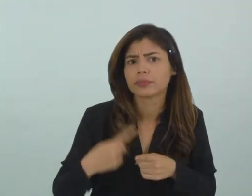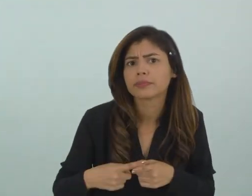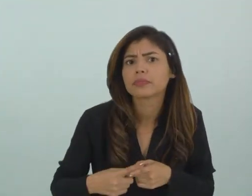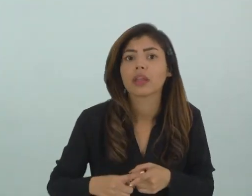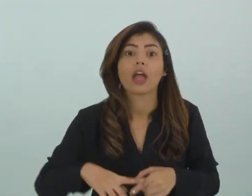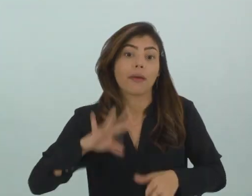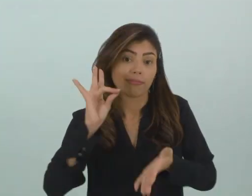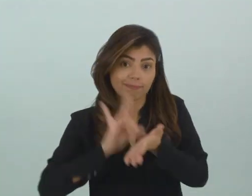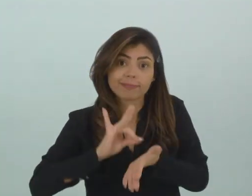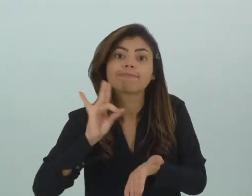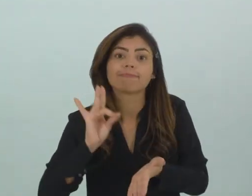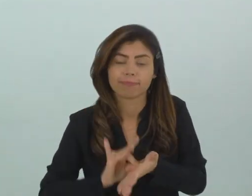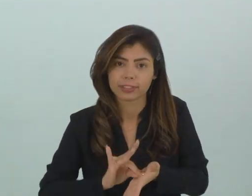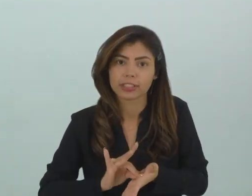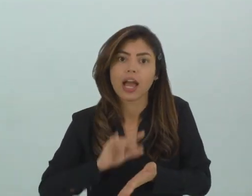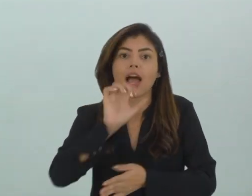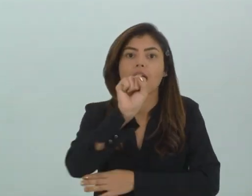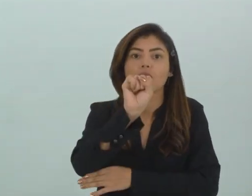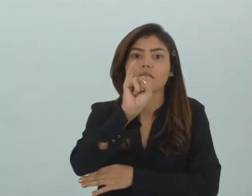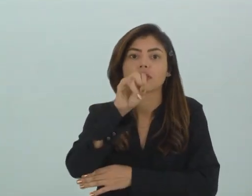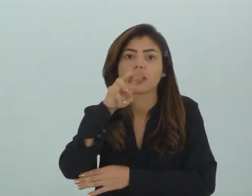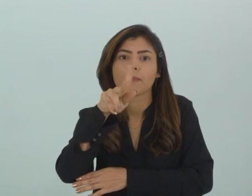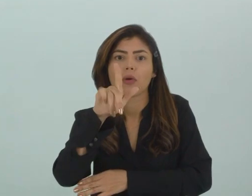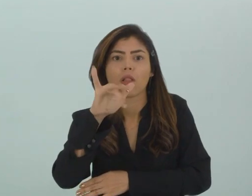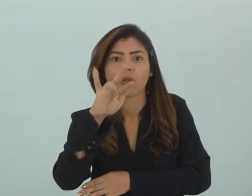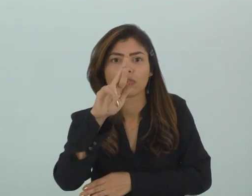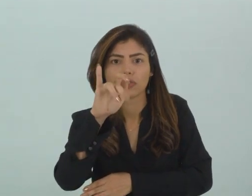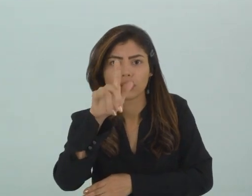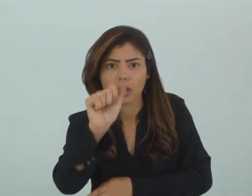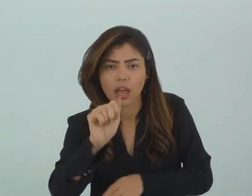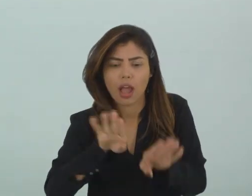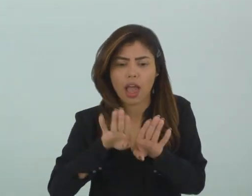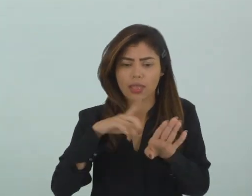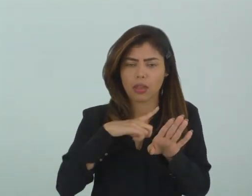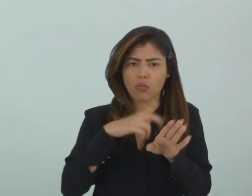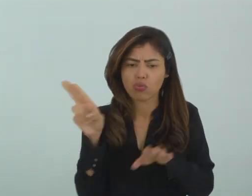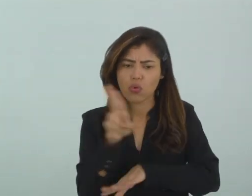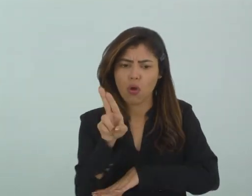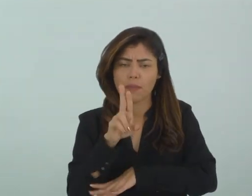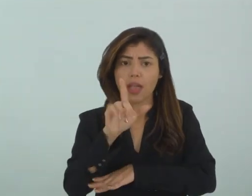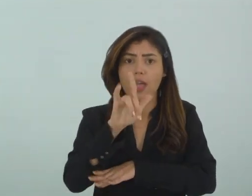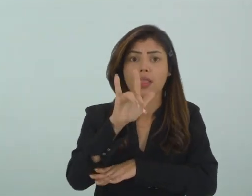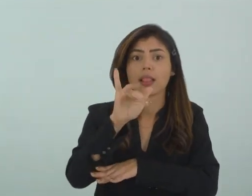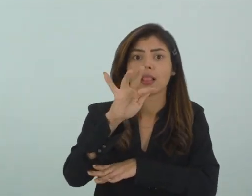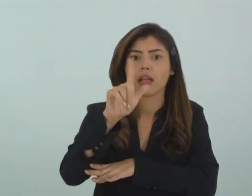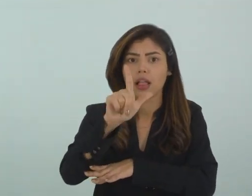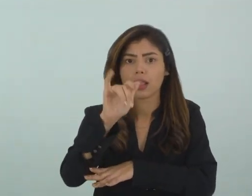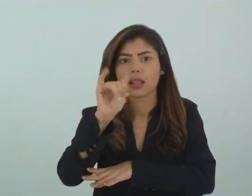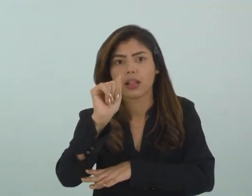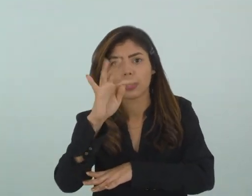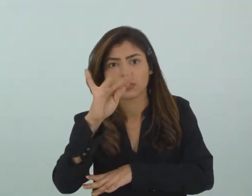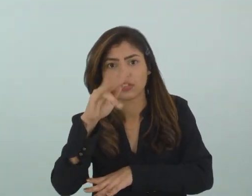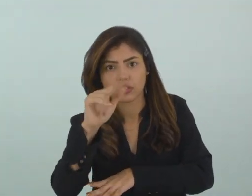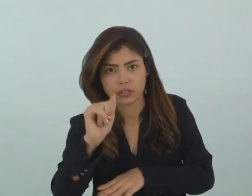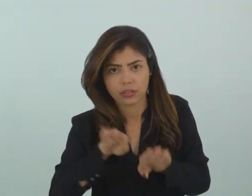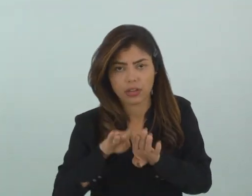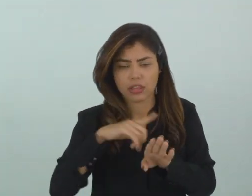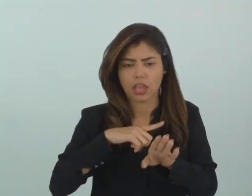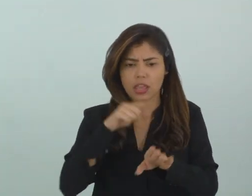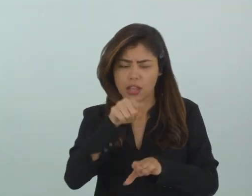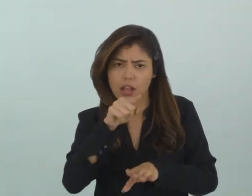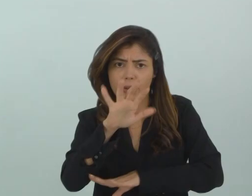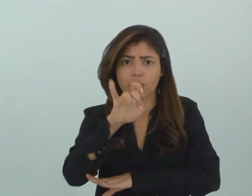na verdade, essa simbologia ela está relacionada ao nome latinizado desse elemento químico. Se